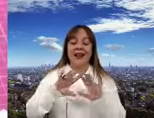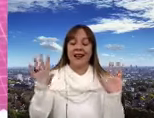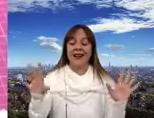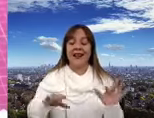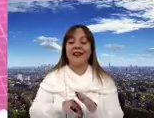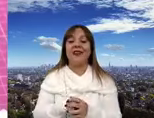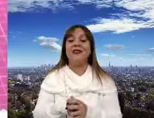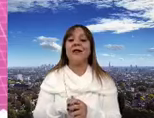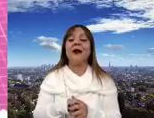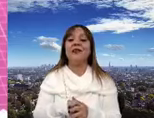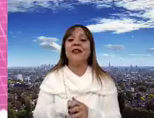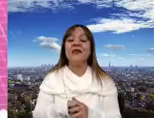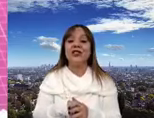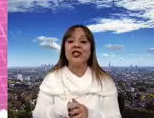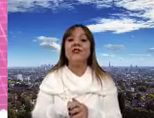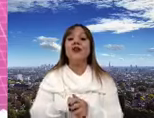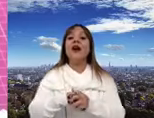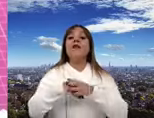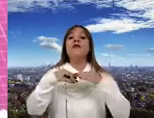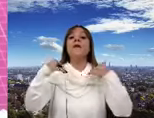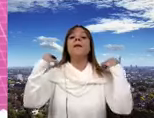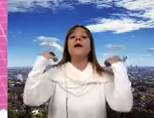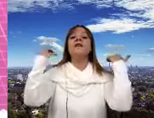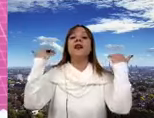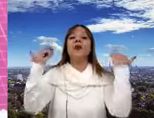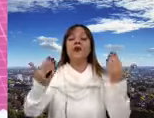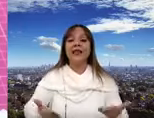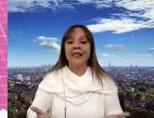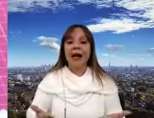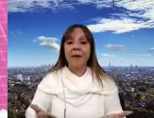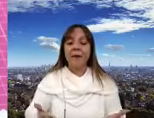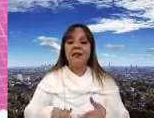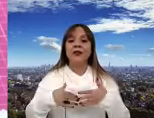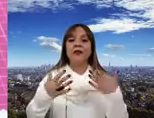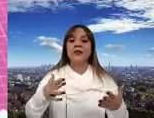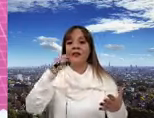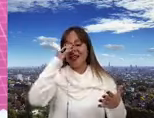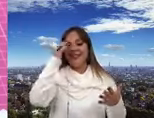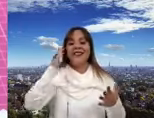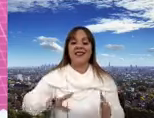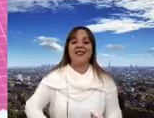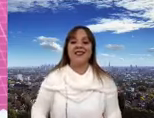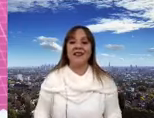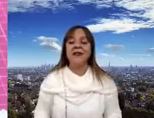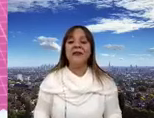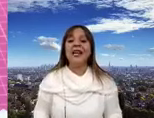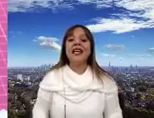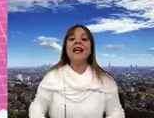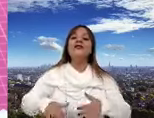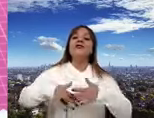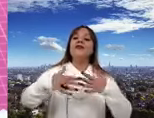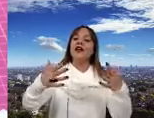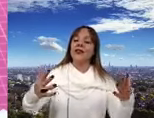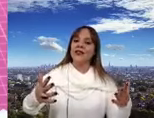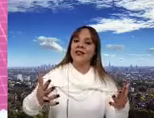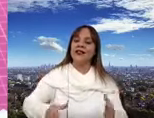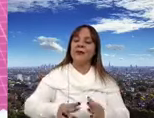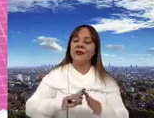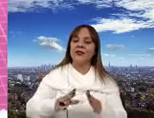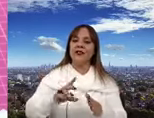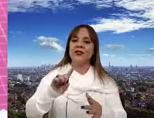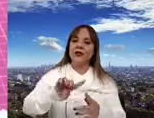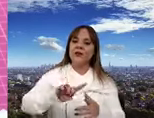os trabalhos mais curtidos vão para uma segunda etapa, uma segunda fase lá de seleção. E aí os divulgadores, né, depois do dia